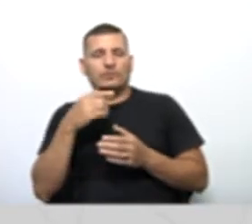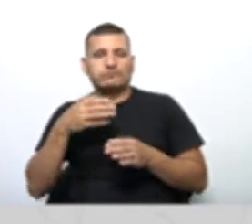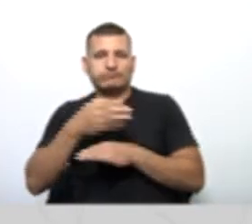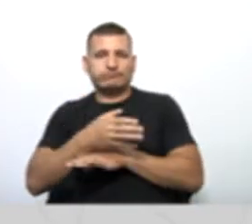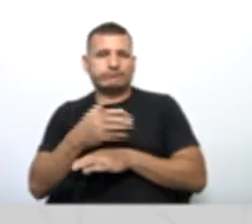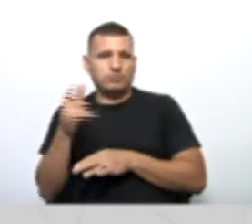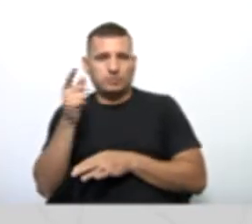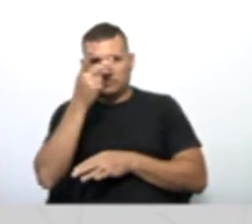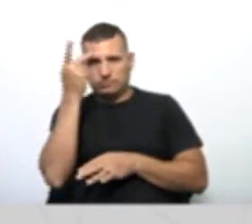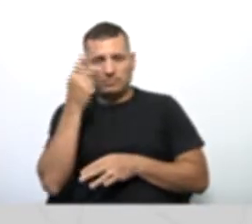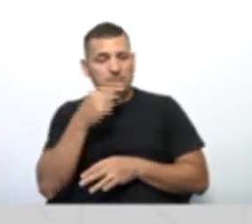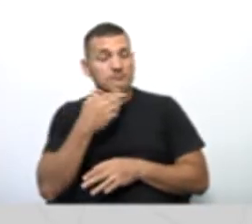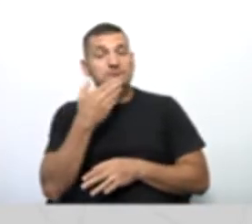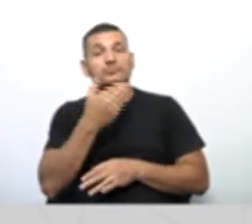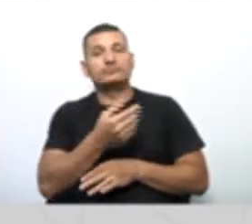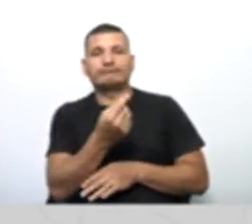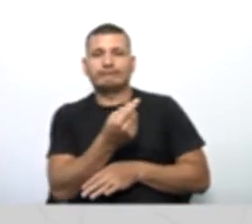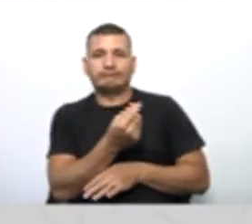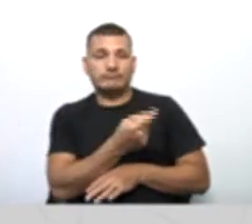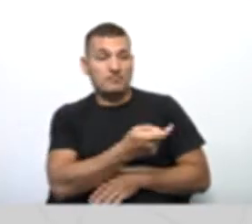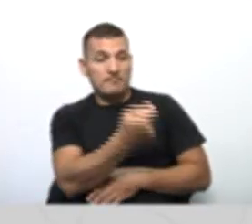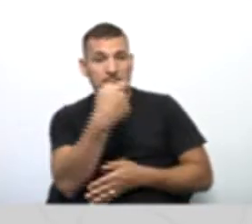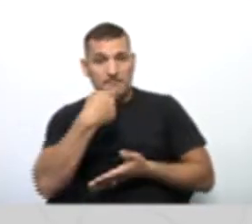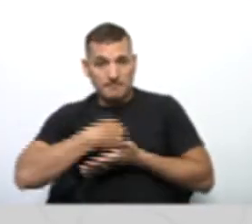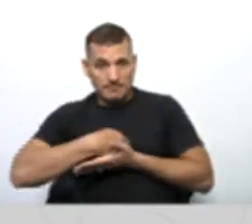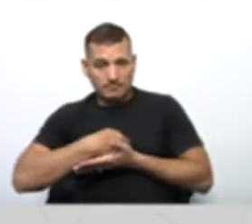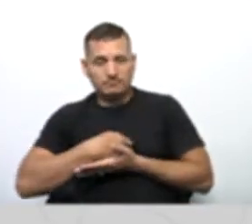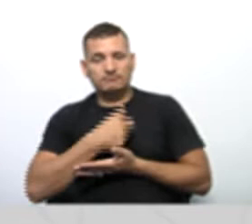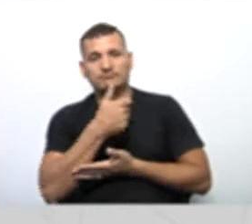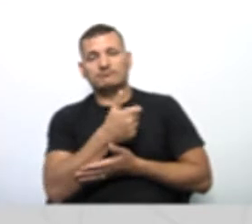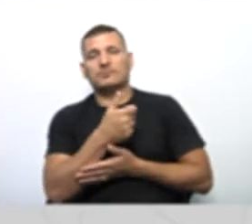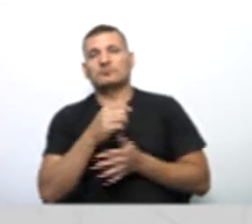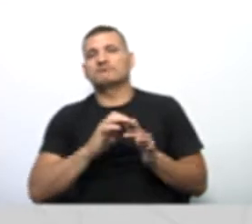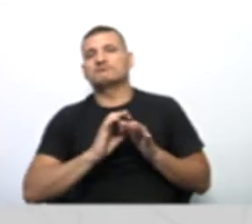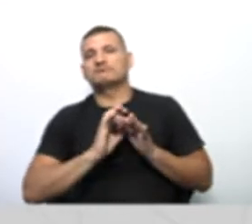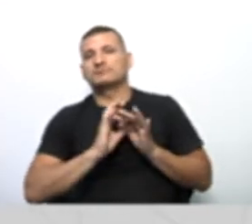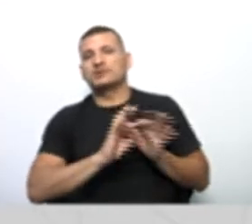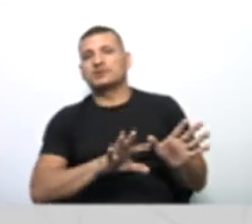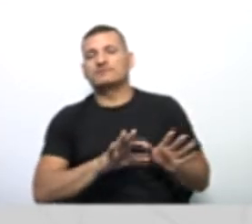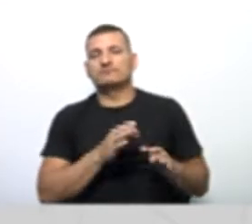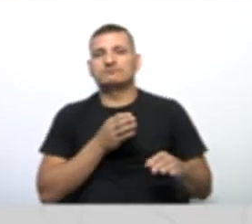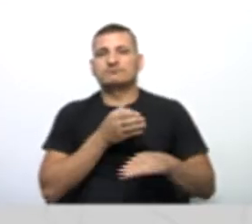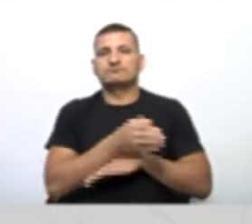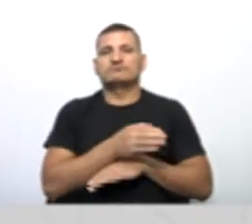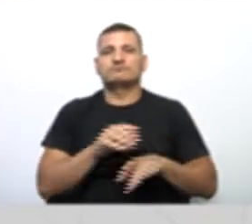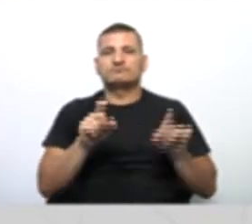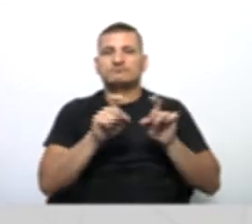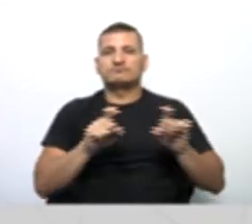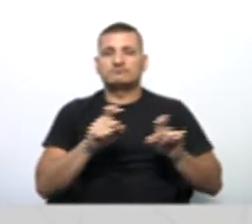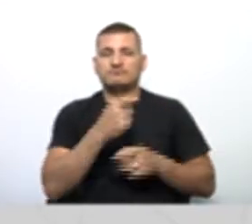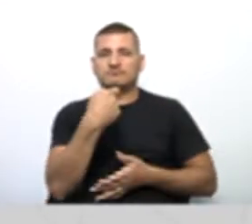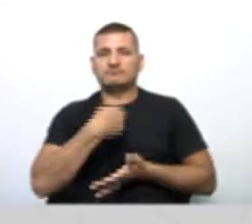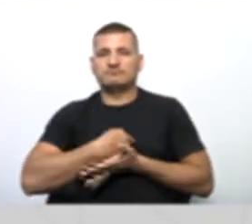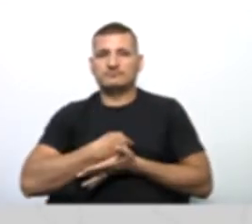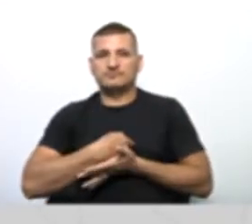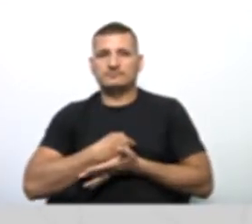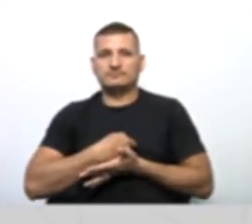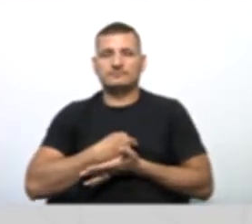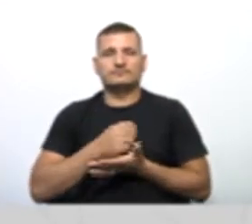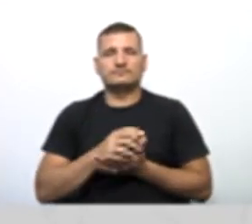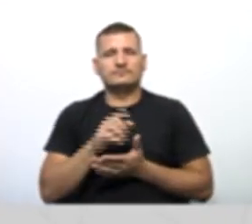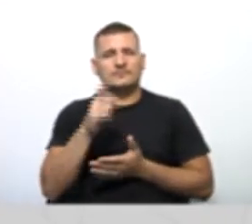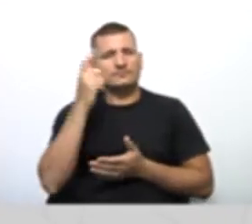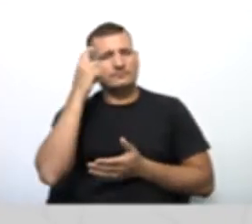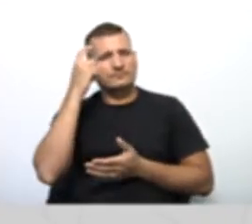Bitcoin, e você tem que falar, para você ter acesso a esses dados de novo, é necessário pagar. Se você parar